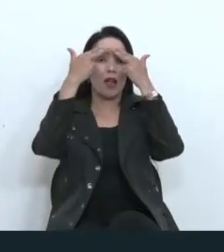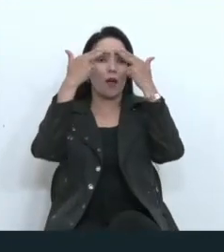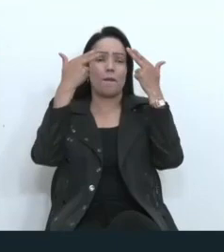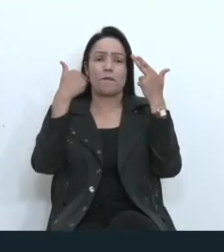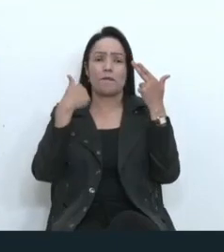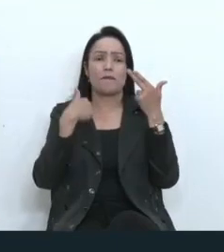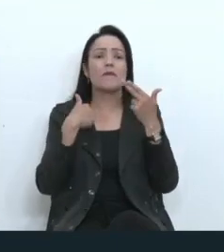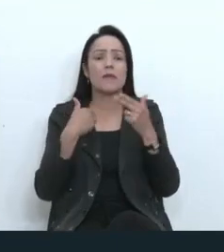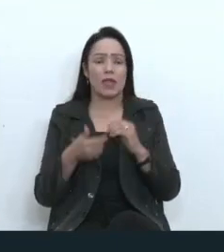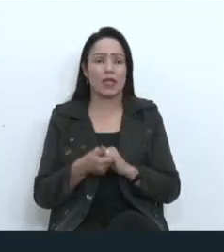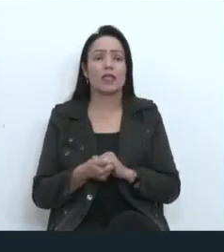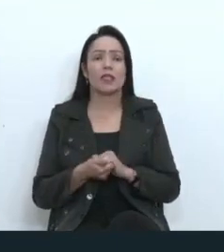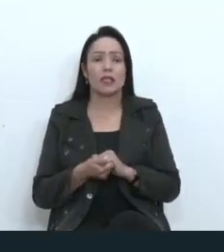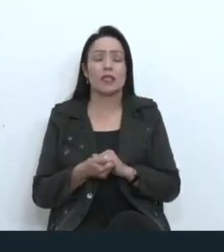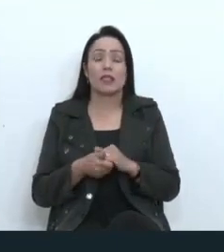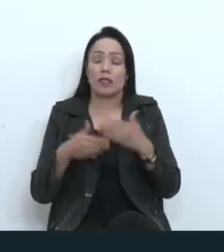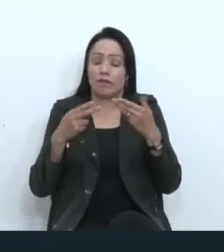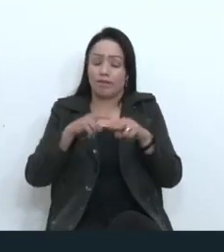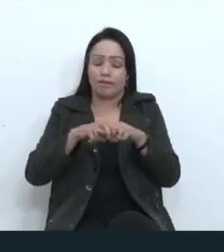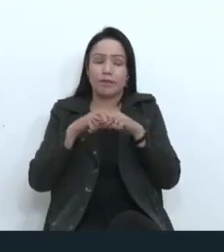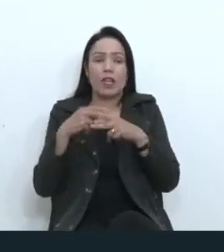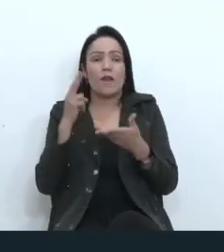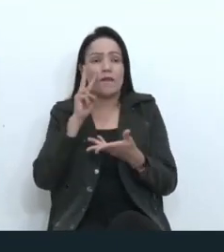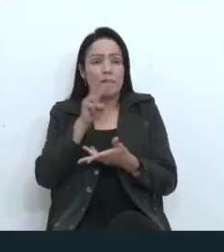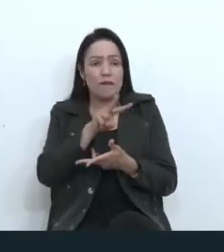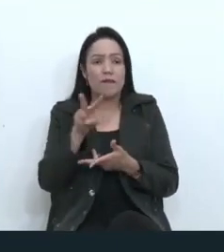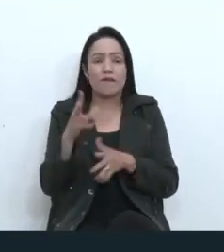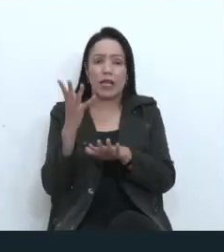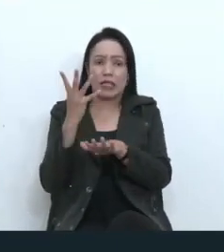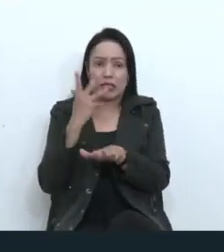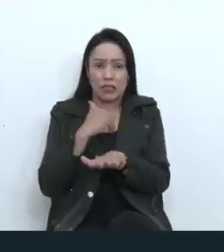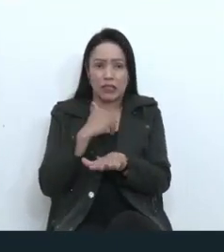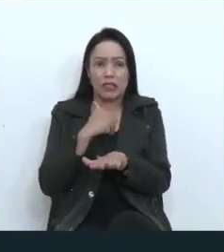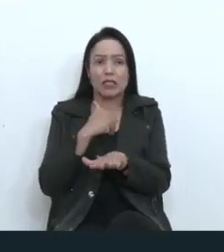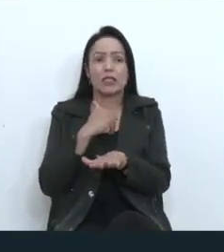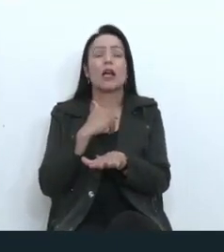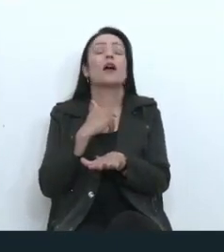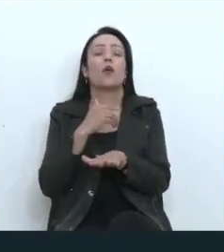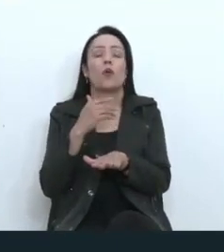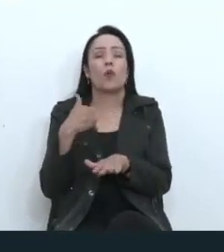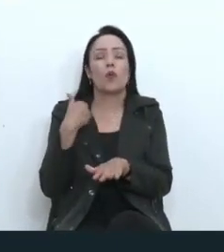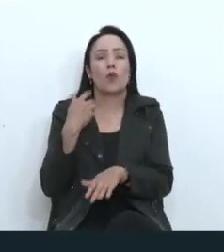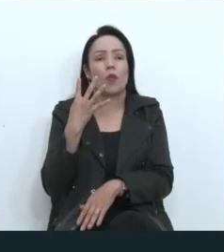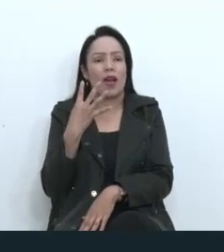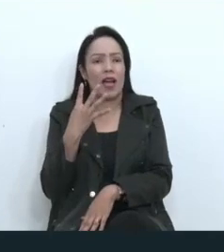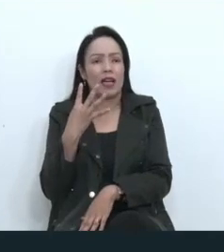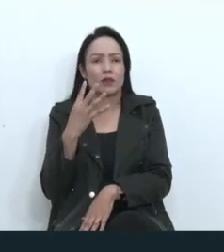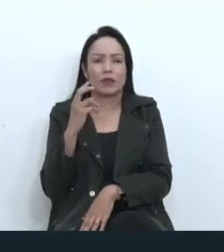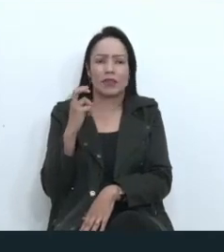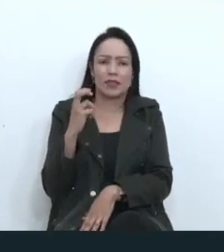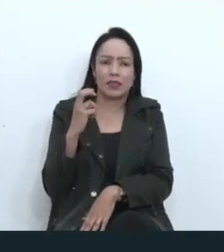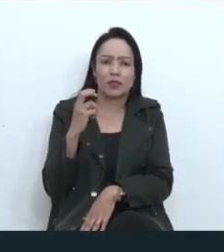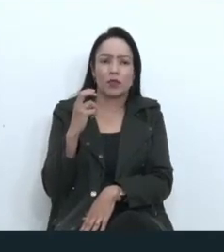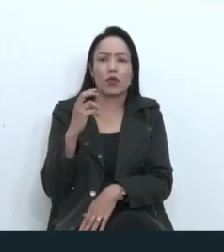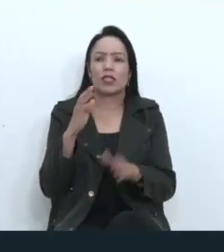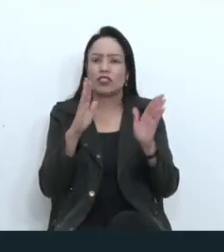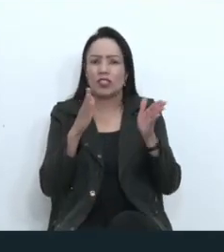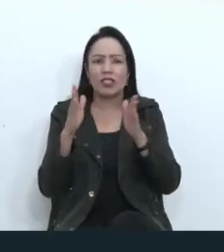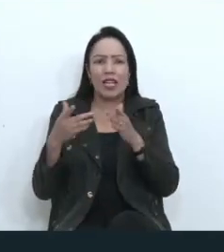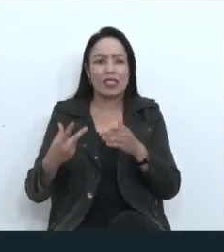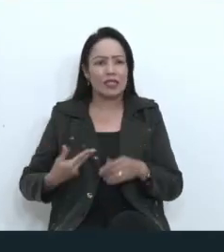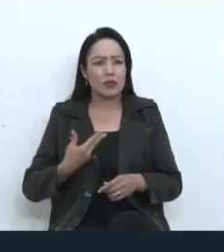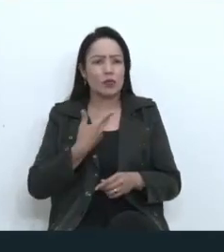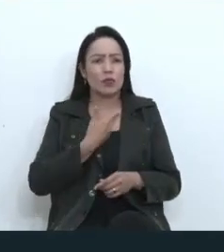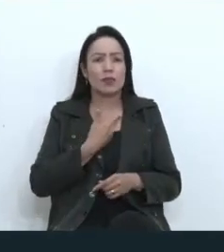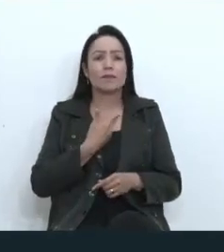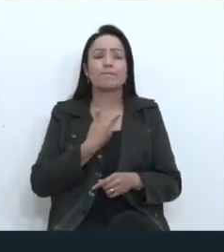razão vendo aquelas crianças lá algumas algumas de quatro cinco anos e que já passaram por procedimentos cirúrgico então